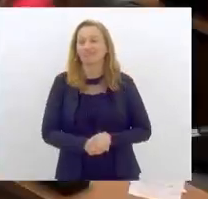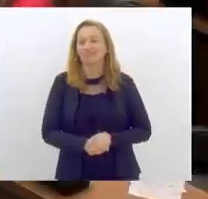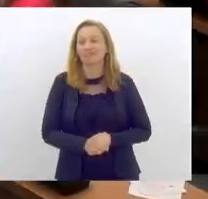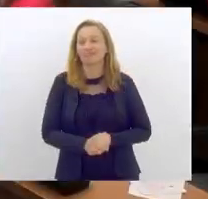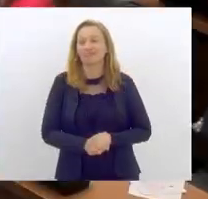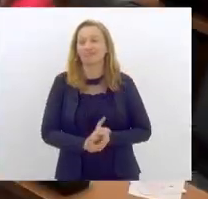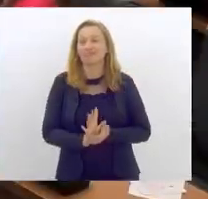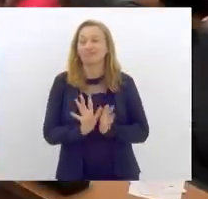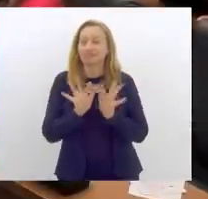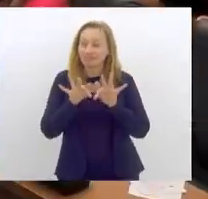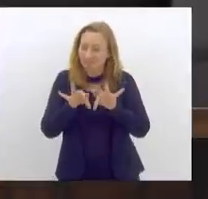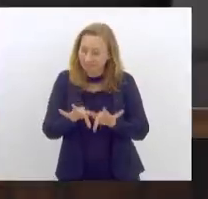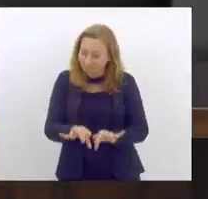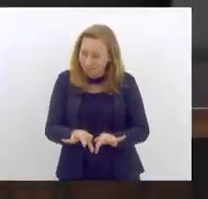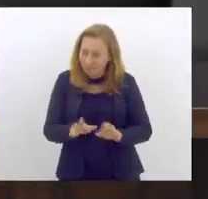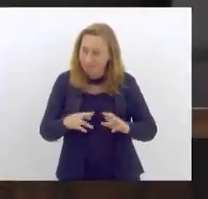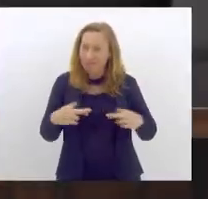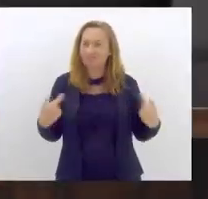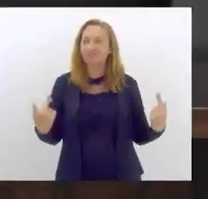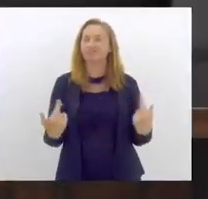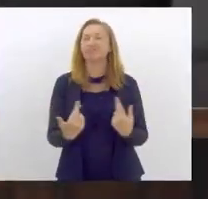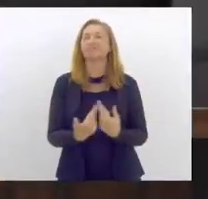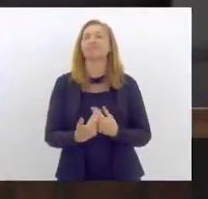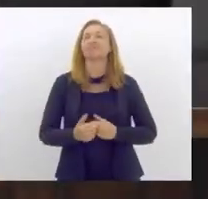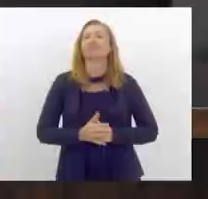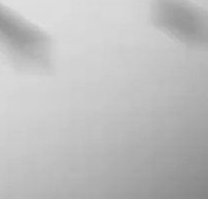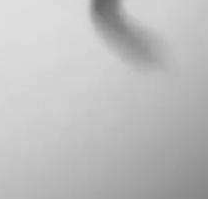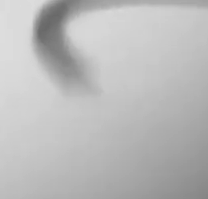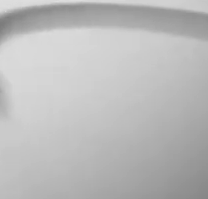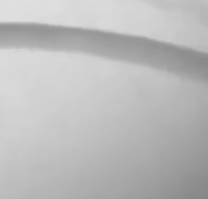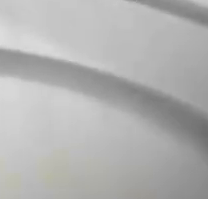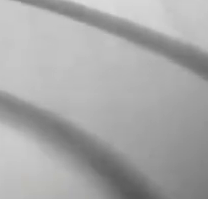declara então encerrada a sessão